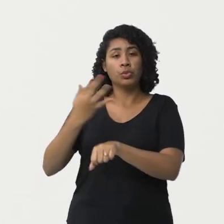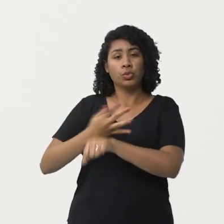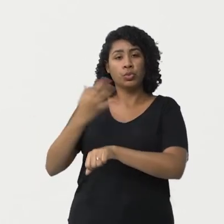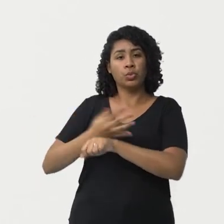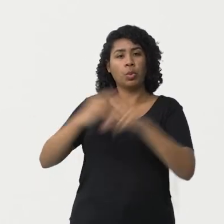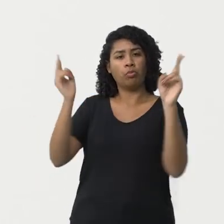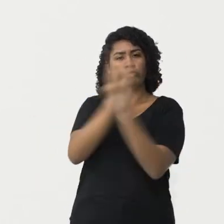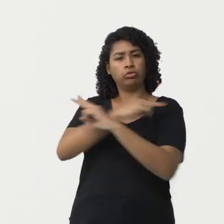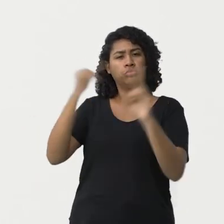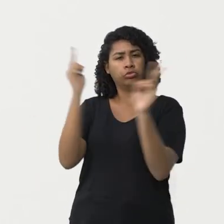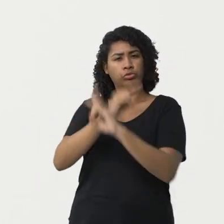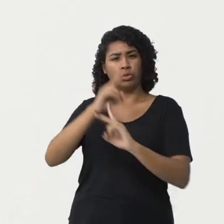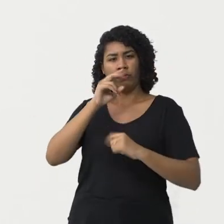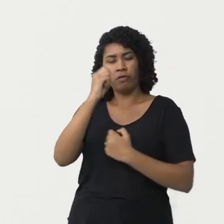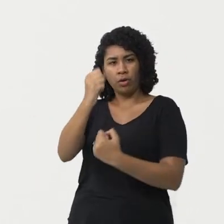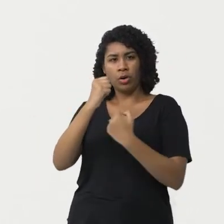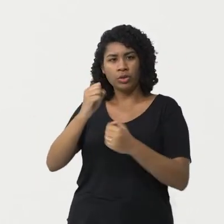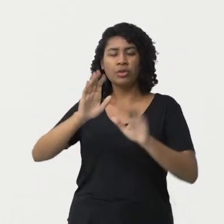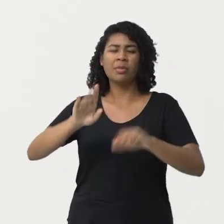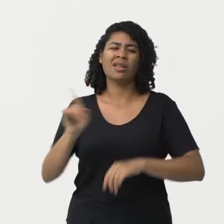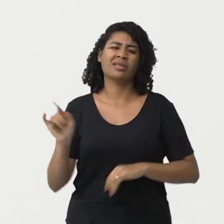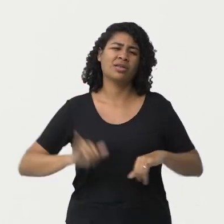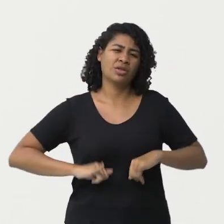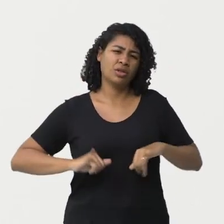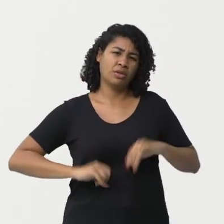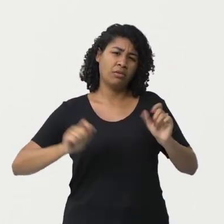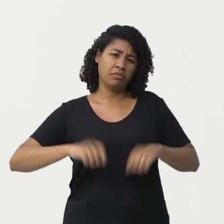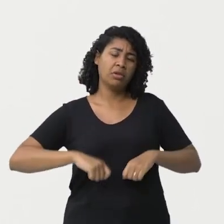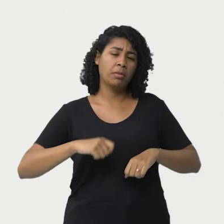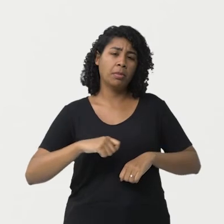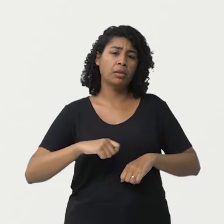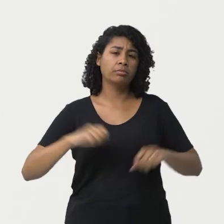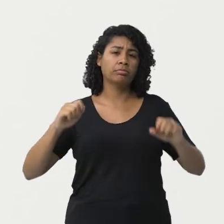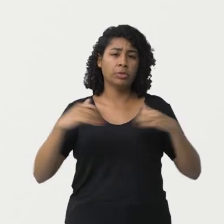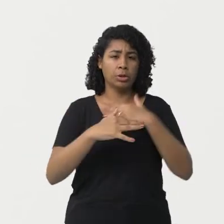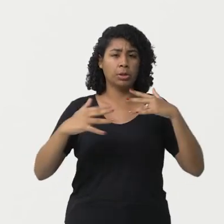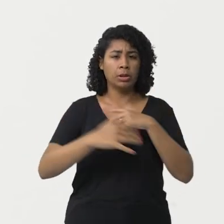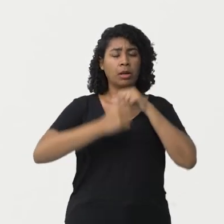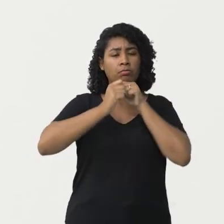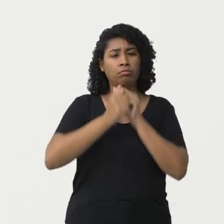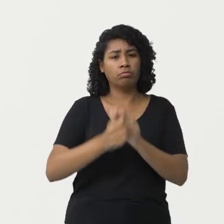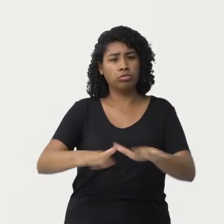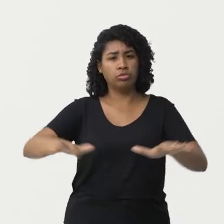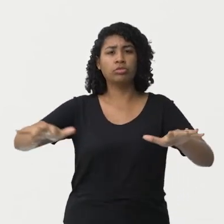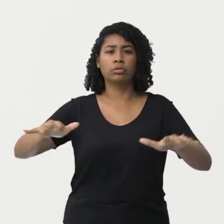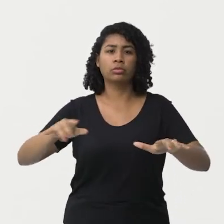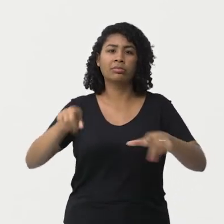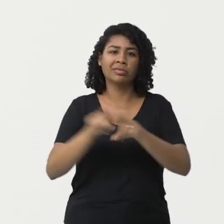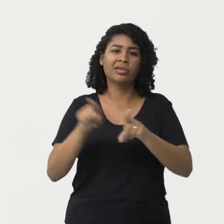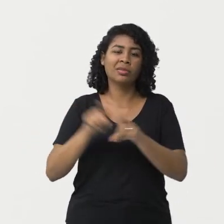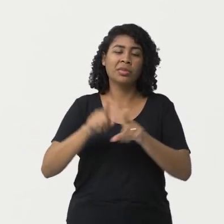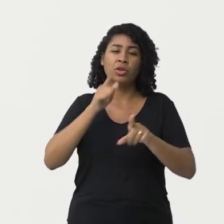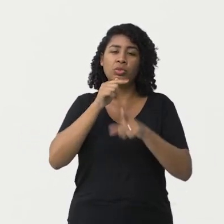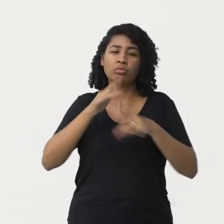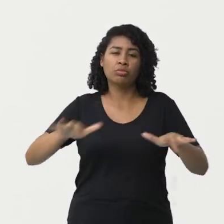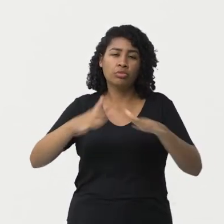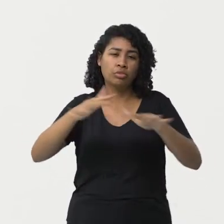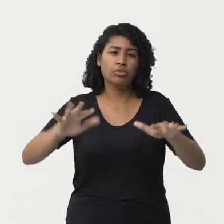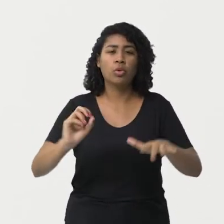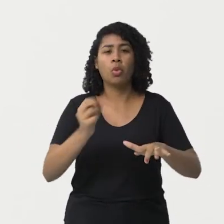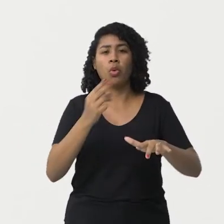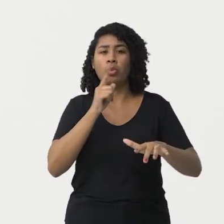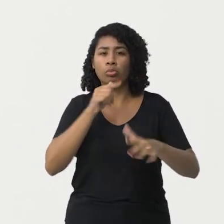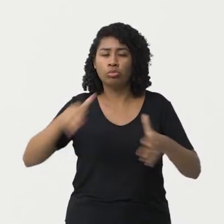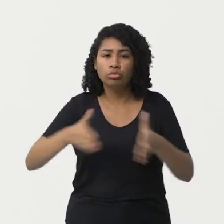uma vegetação que sofre com a ameaça da expansão urbana e a poluição dos rios e do oceano. Atualmente, as